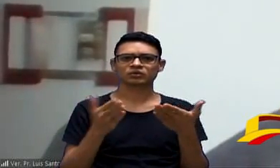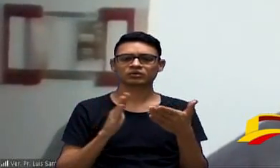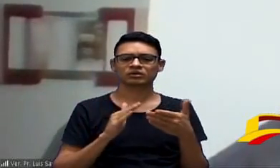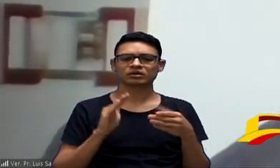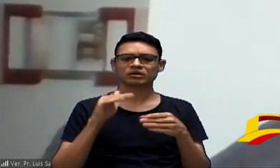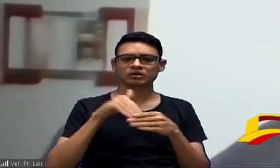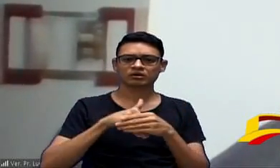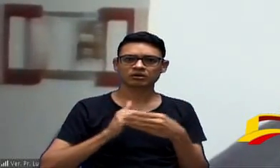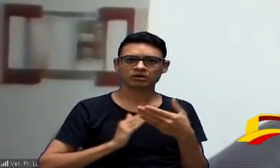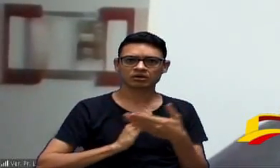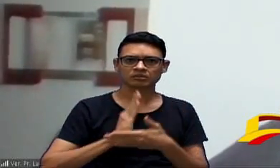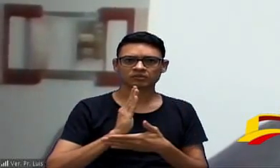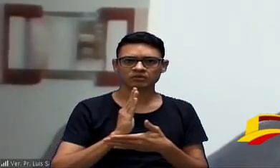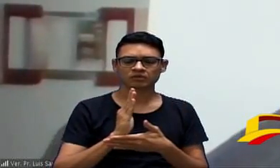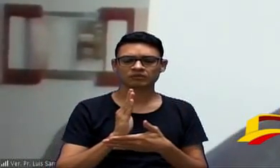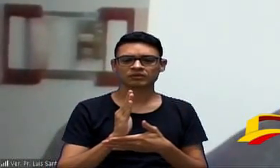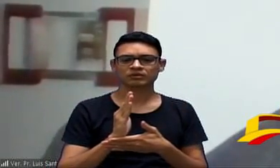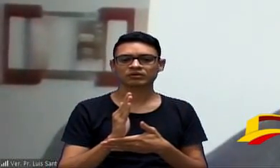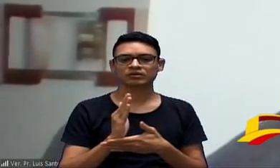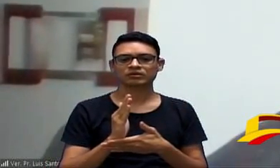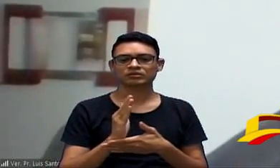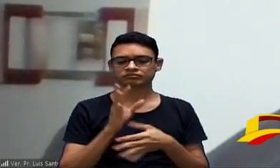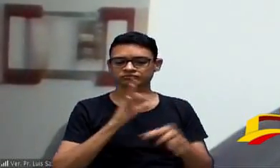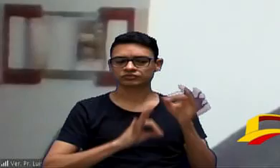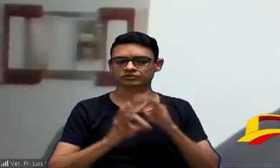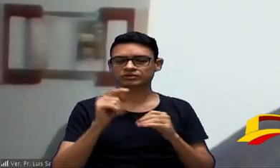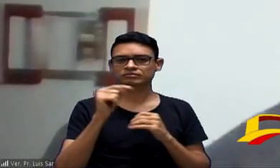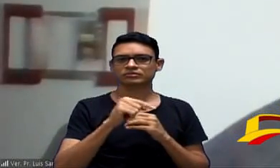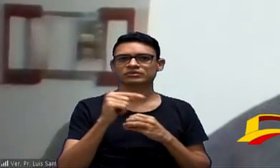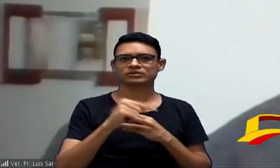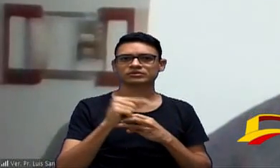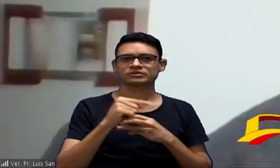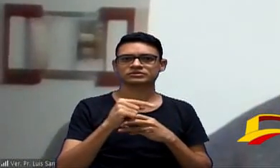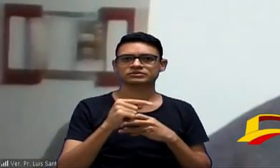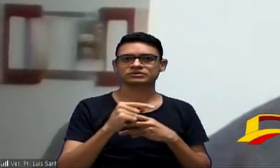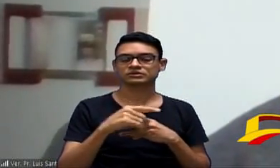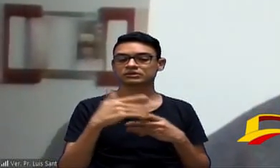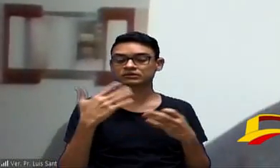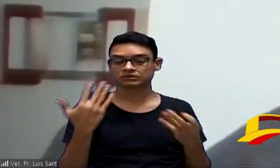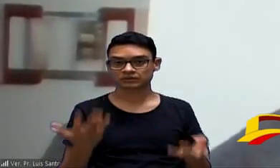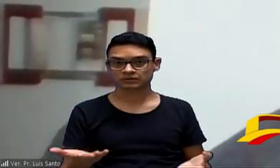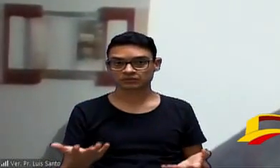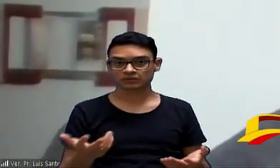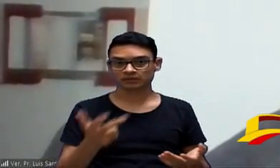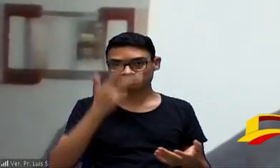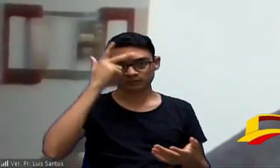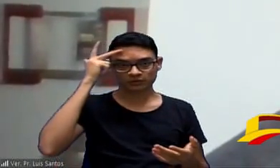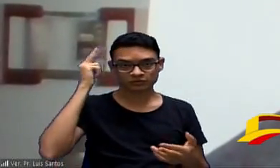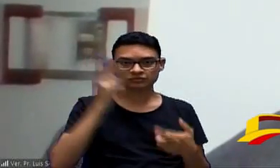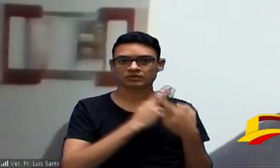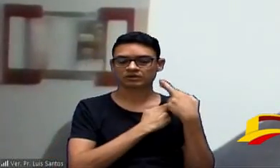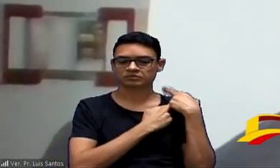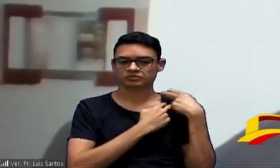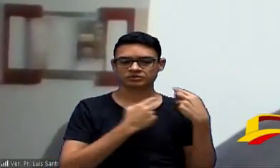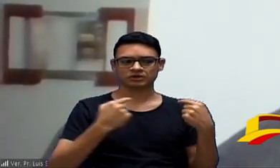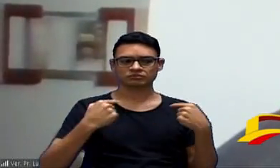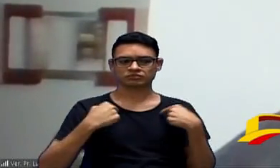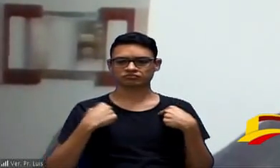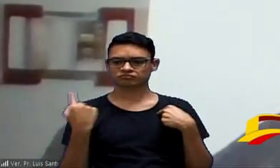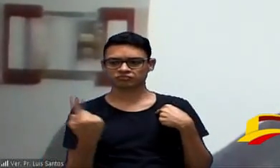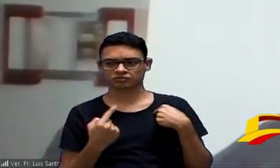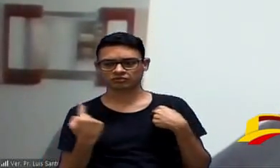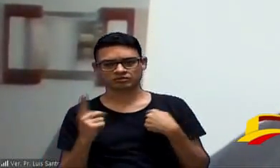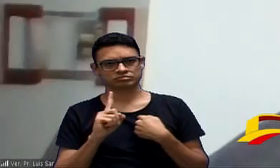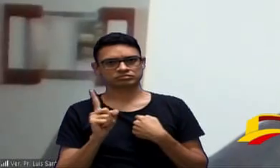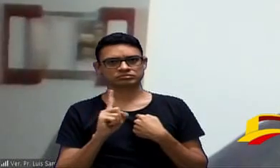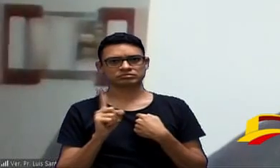temos que trabalhar mais ainda. Entendeu? Então, não foram quem foi responsável por isso, não fomos nós.